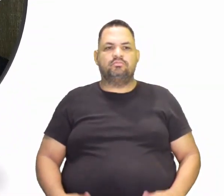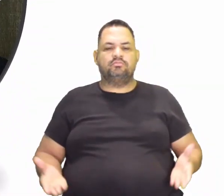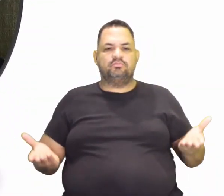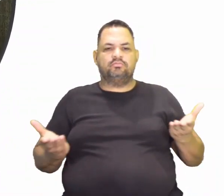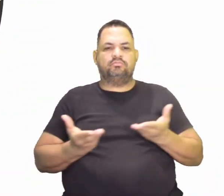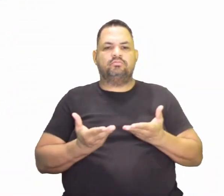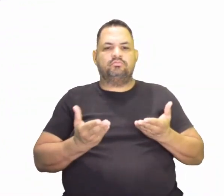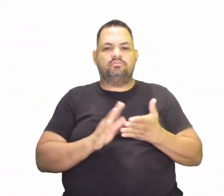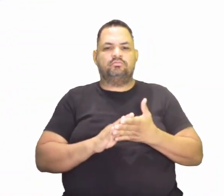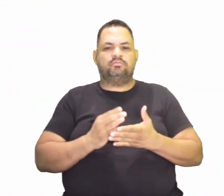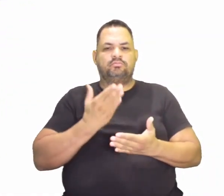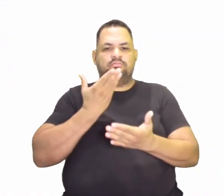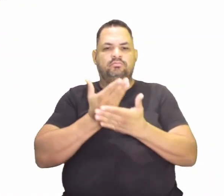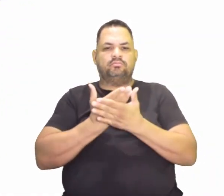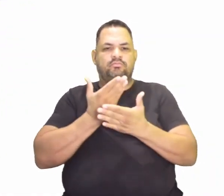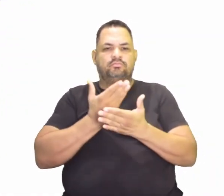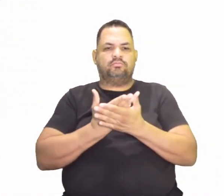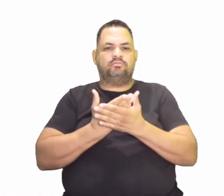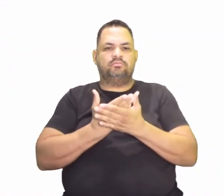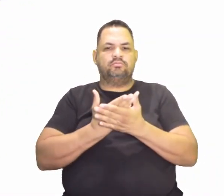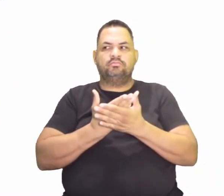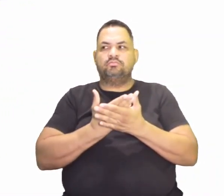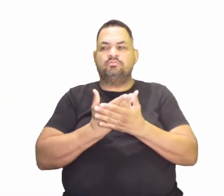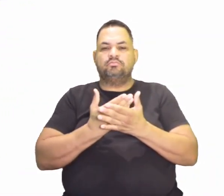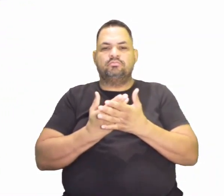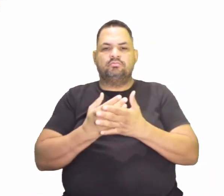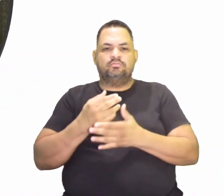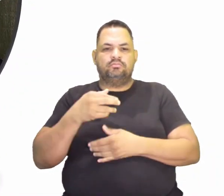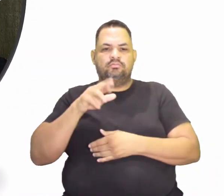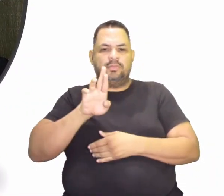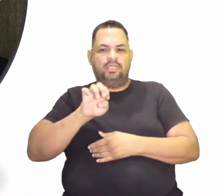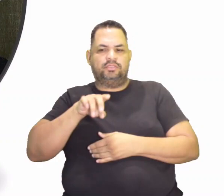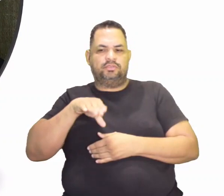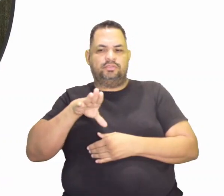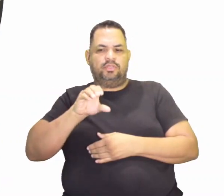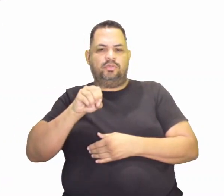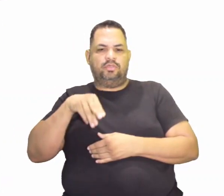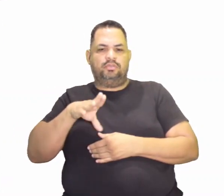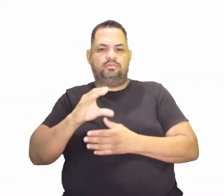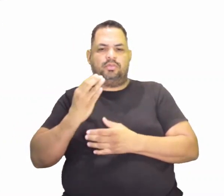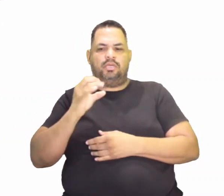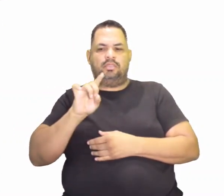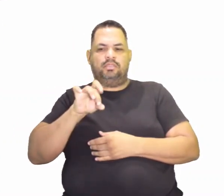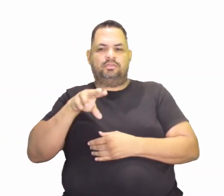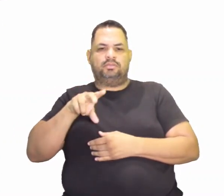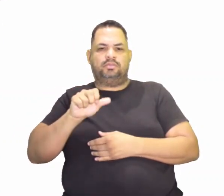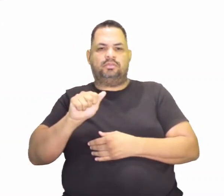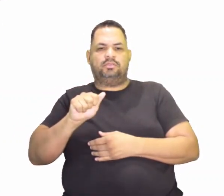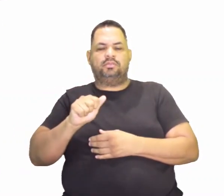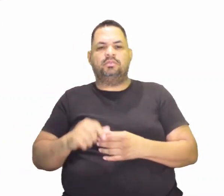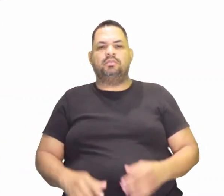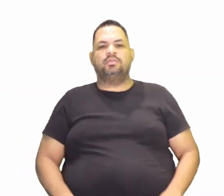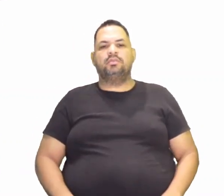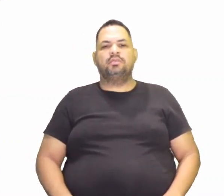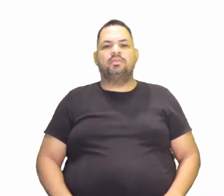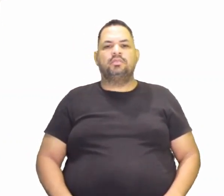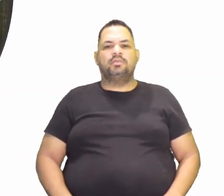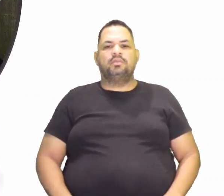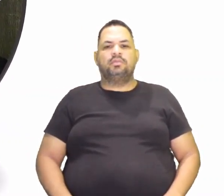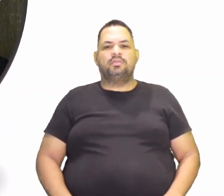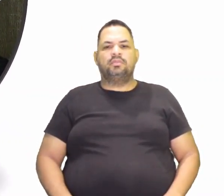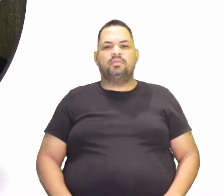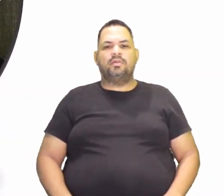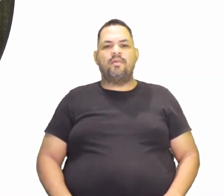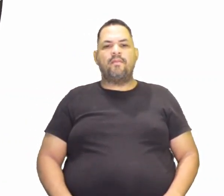Agora vamos ver um pouquinho, gente, o racionalismo cartesiano, ok? Assim, ó, a gente